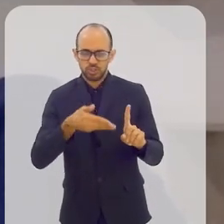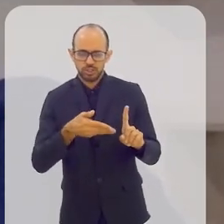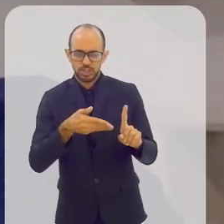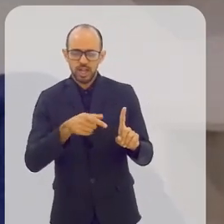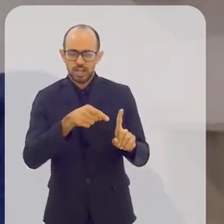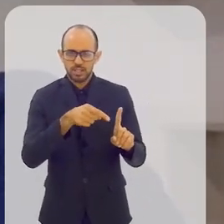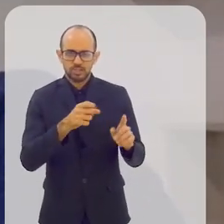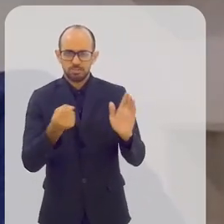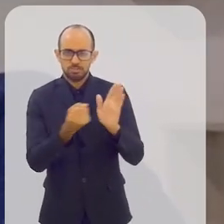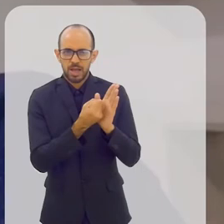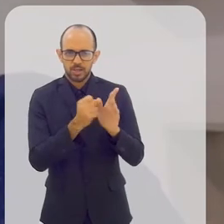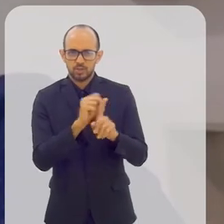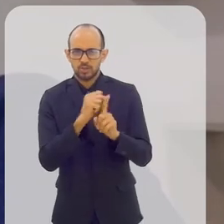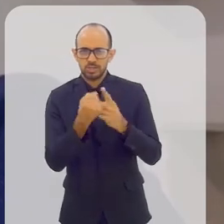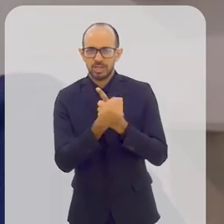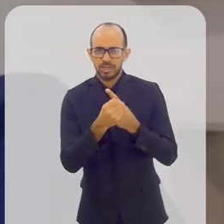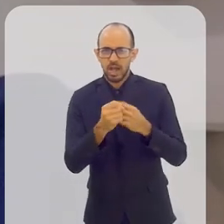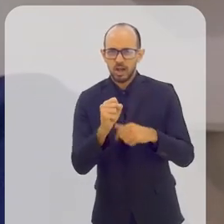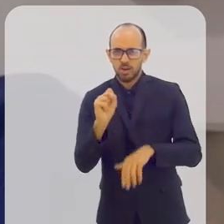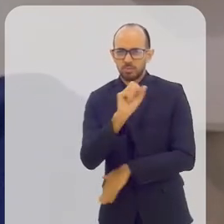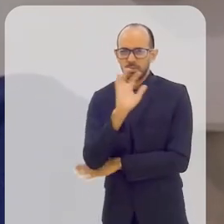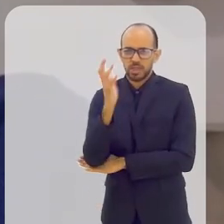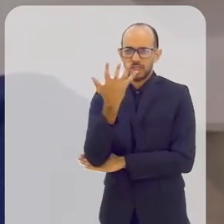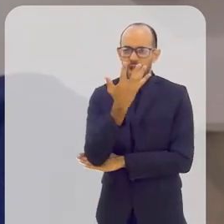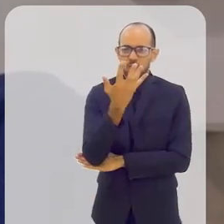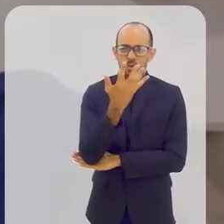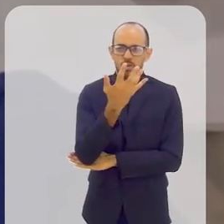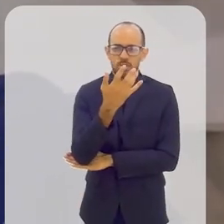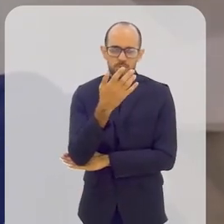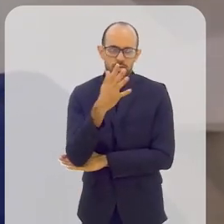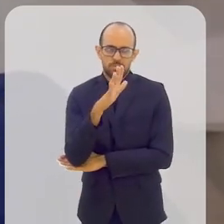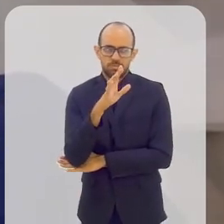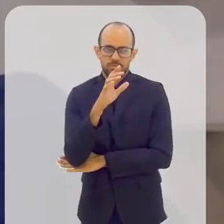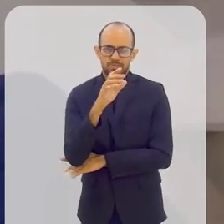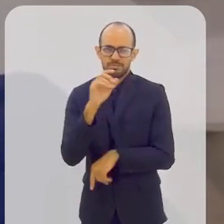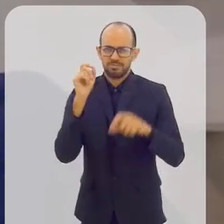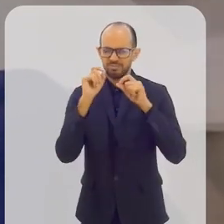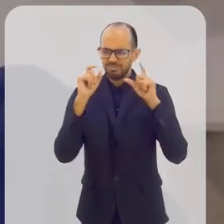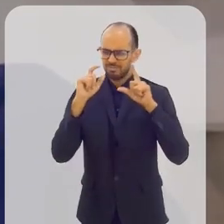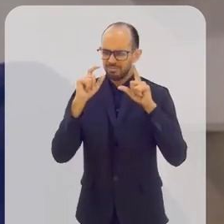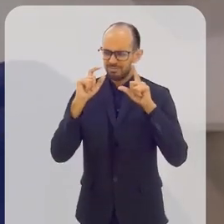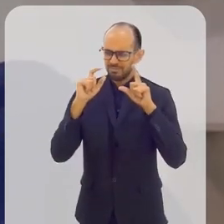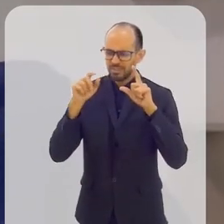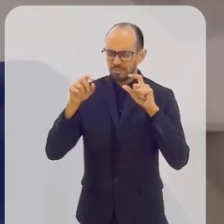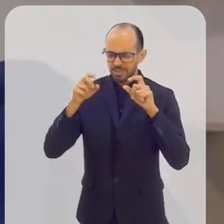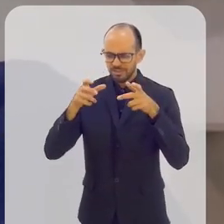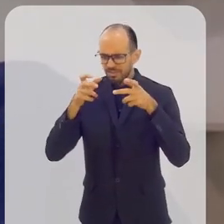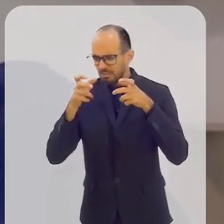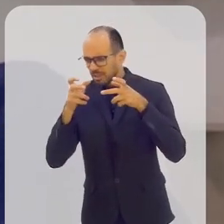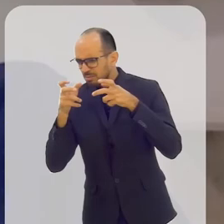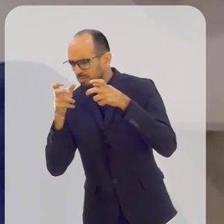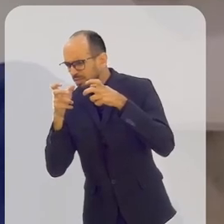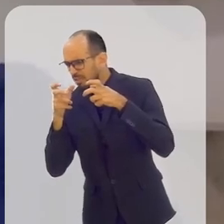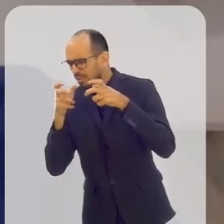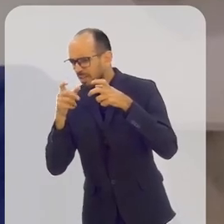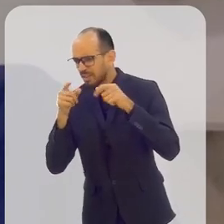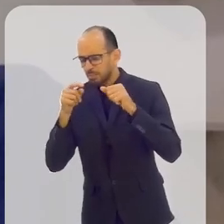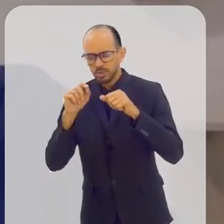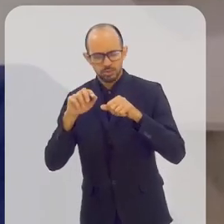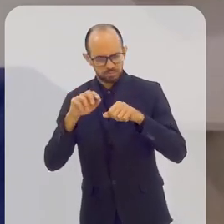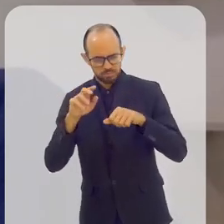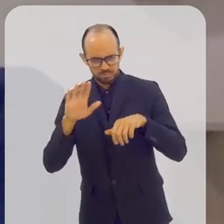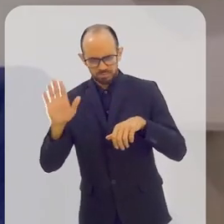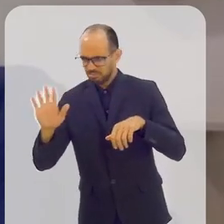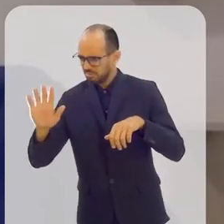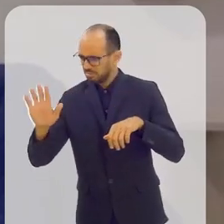dignidade, sobre impacto social, impacto ambiental, aí, opa, peraí, deixa eu ouvir um pouquinho melhor. Aí depois ele chega